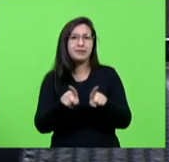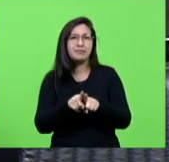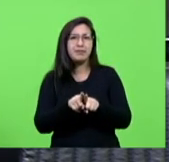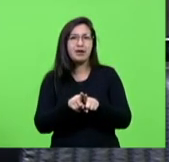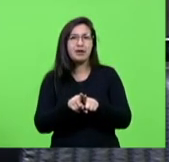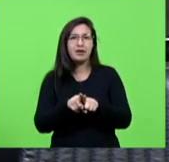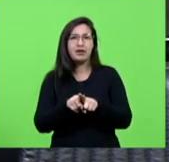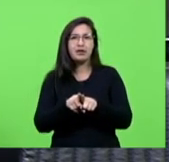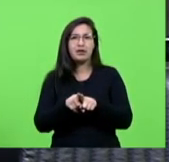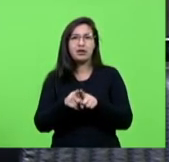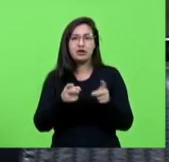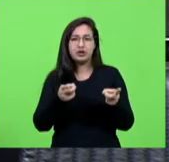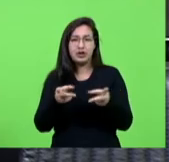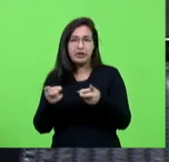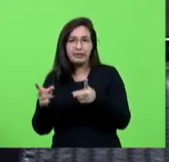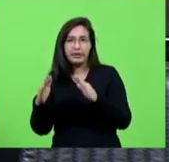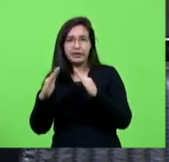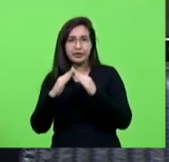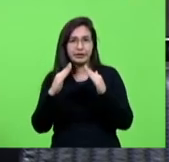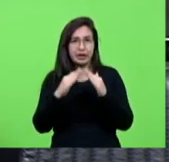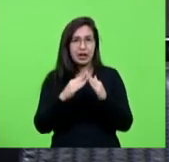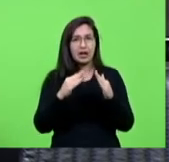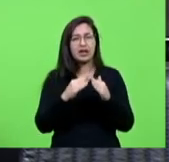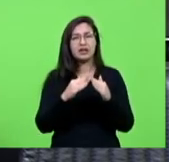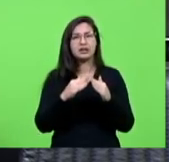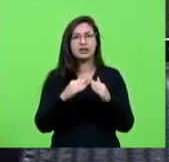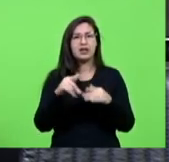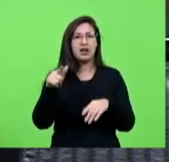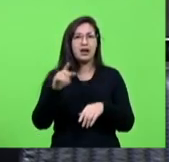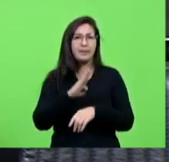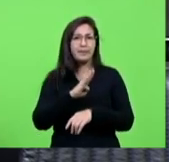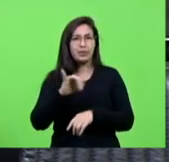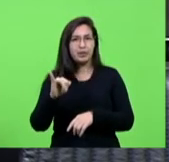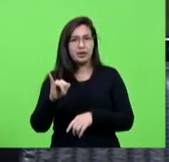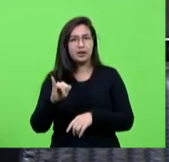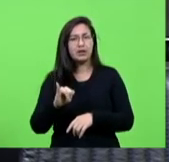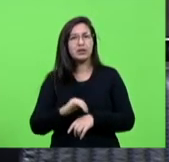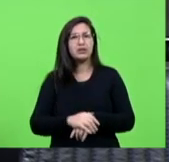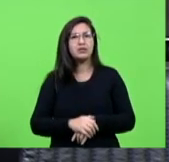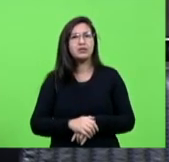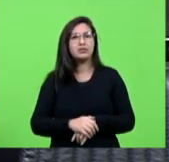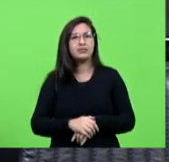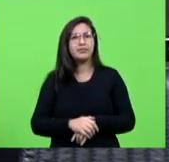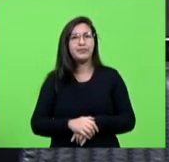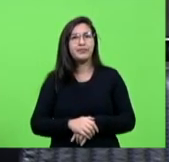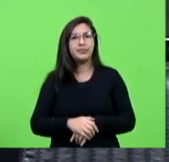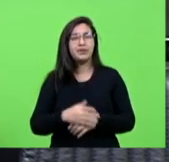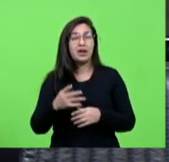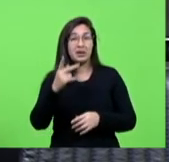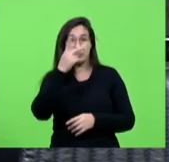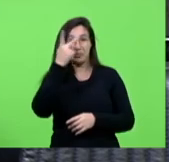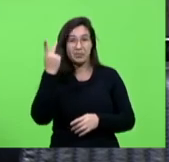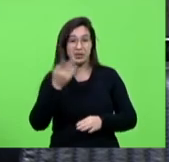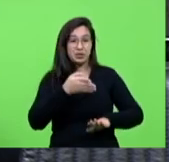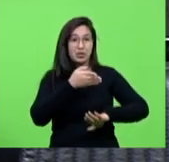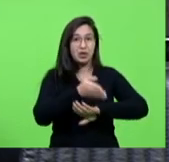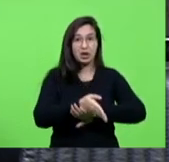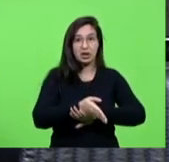em Blumenau, Fenabit, pelo amor de Deus. O sujeito não entra nem com o CPF dele, ele só entra com o CNPJ.